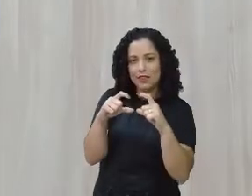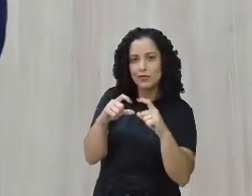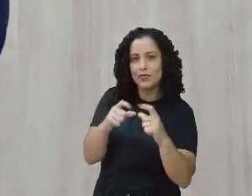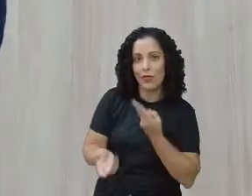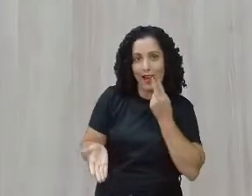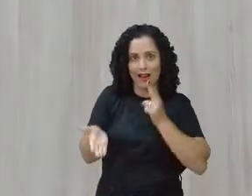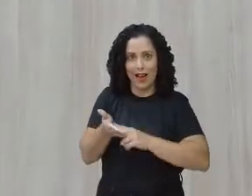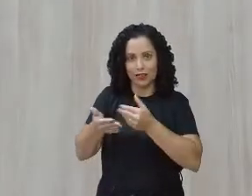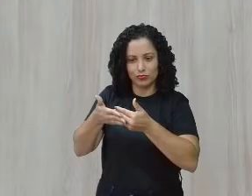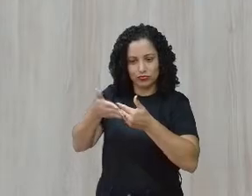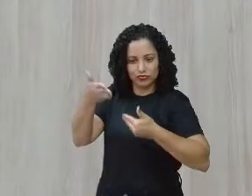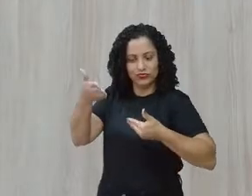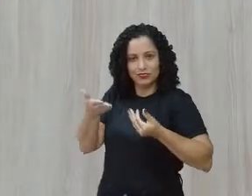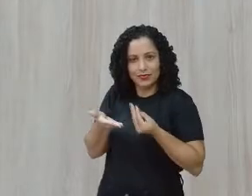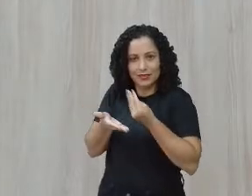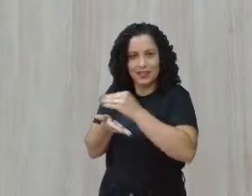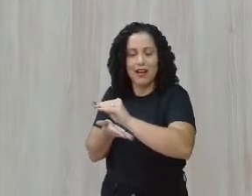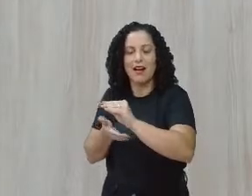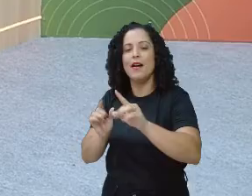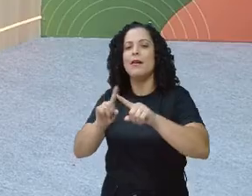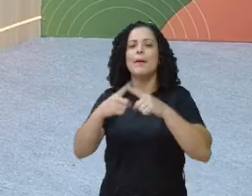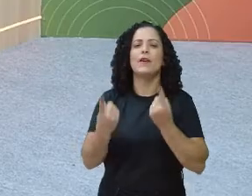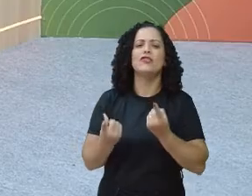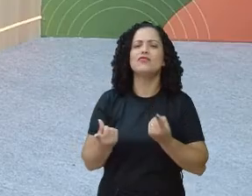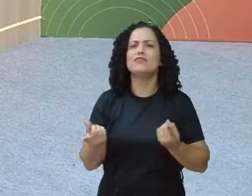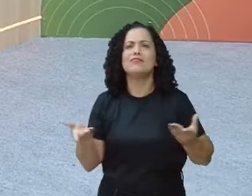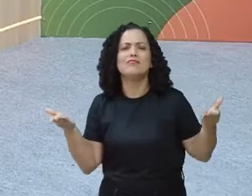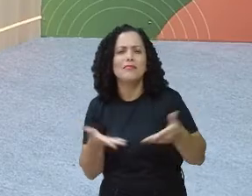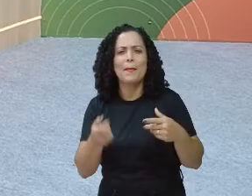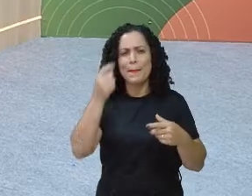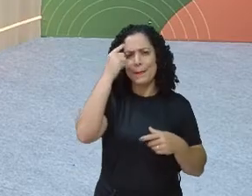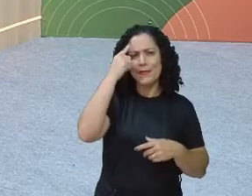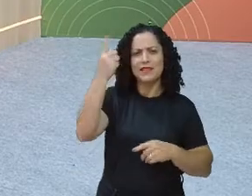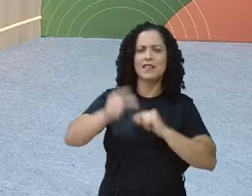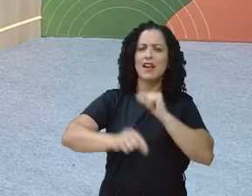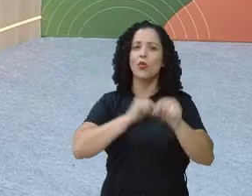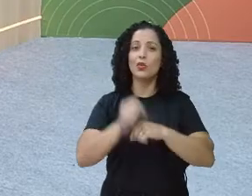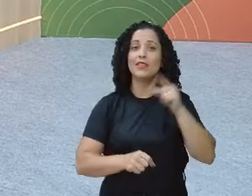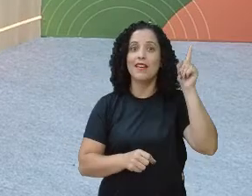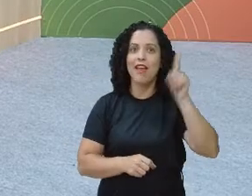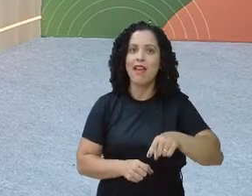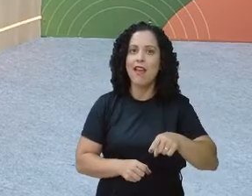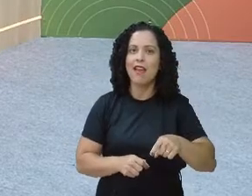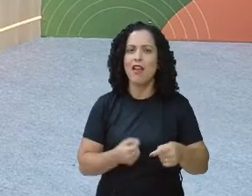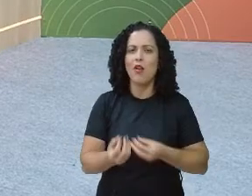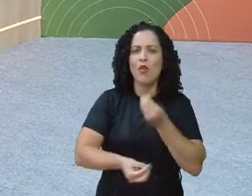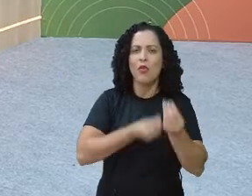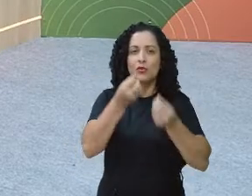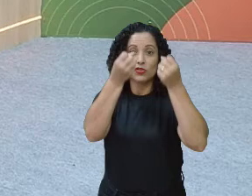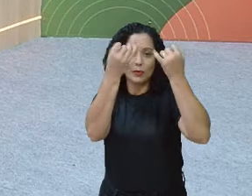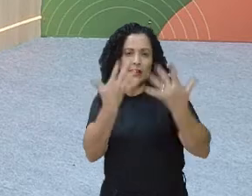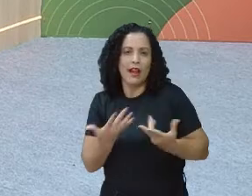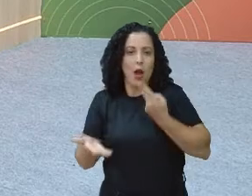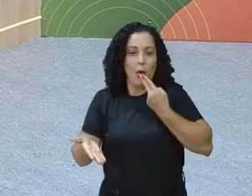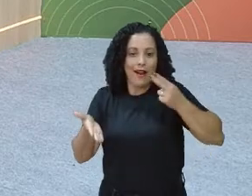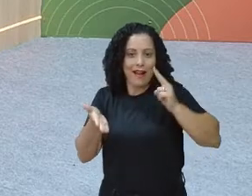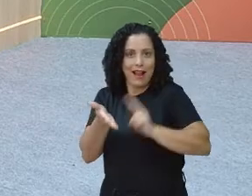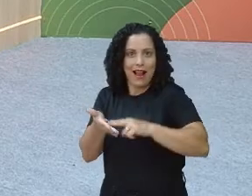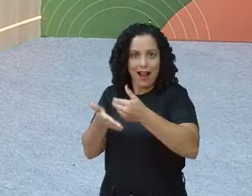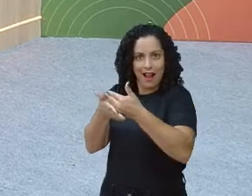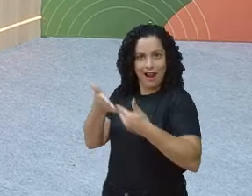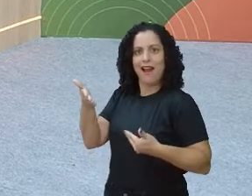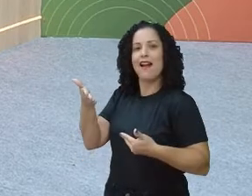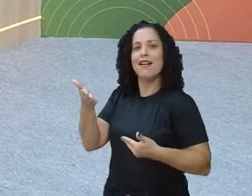lá. Mas a gente começa dizendo o que é carta, né? Qual seria a definição desse gênero